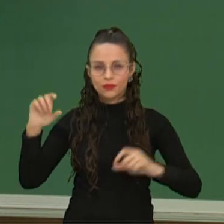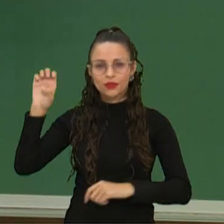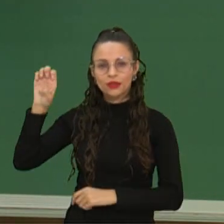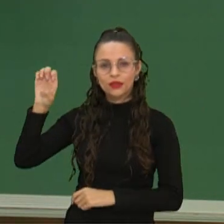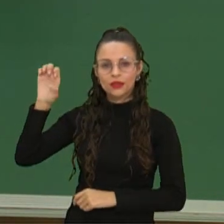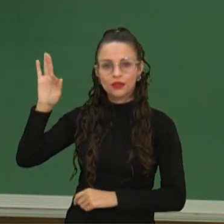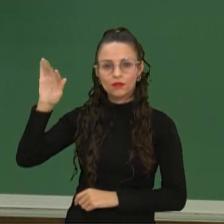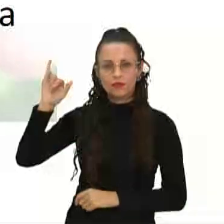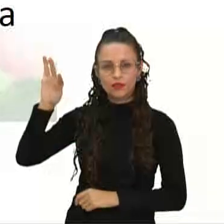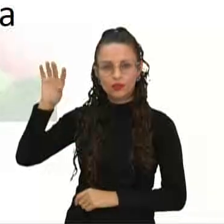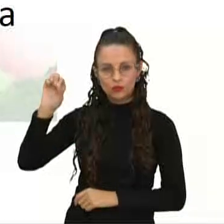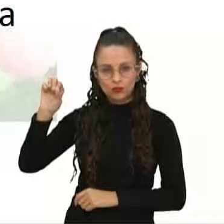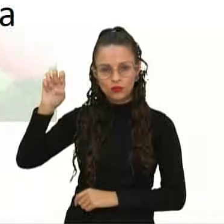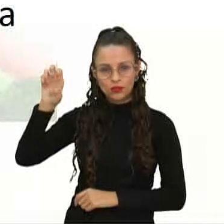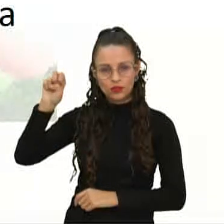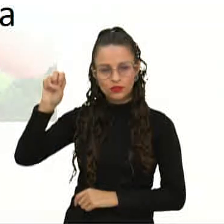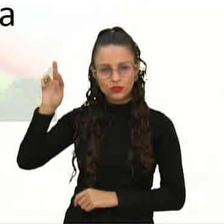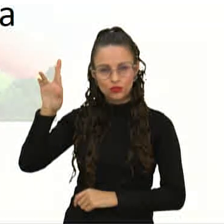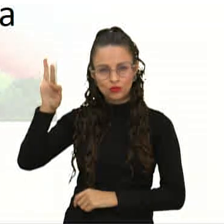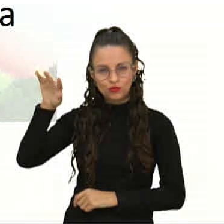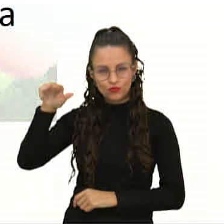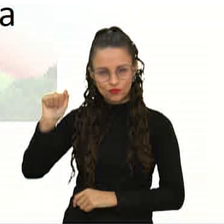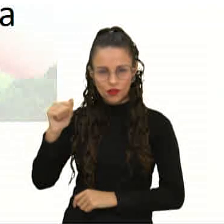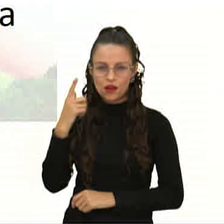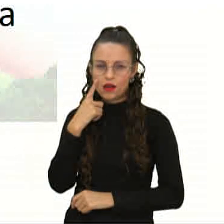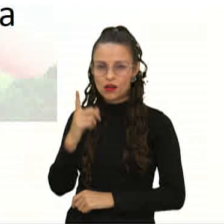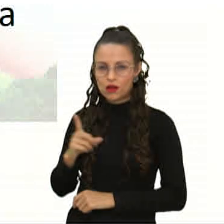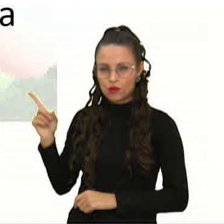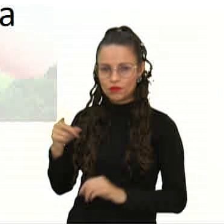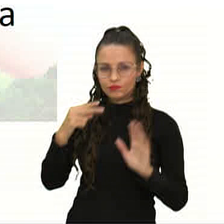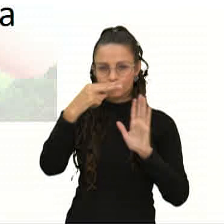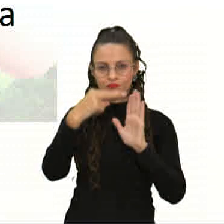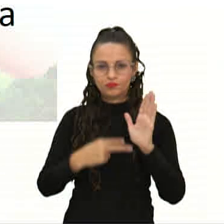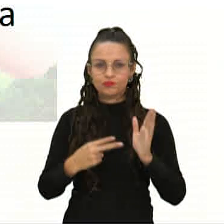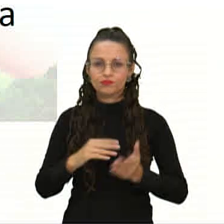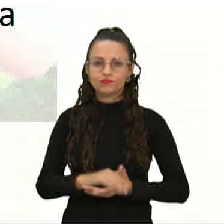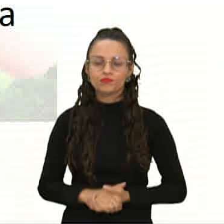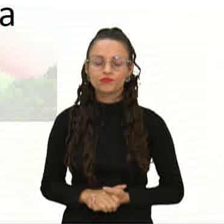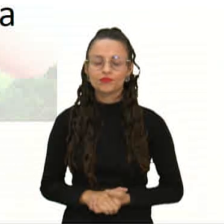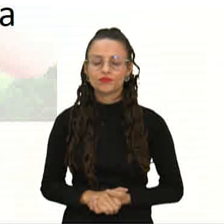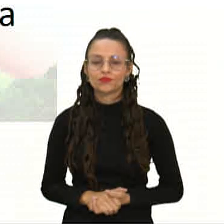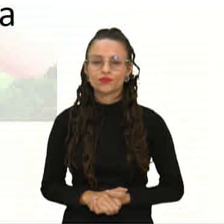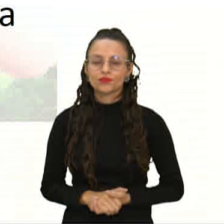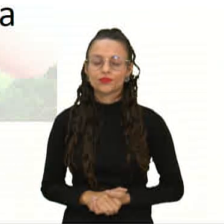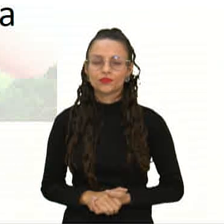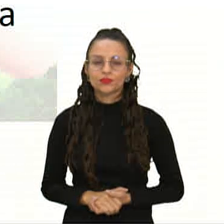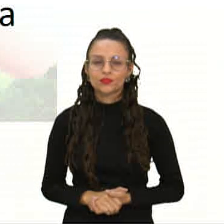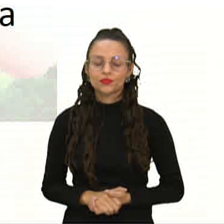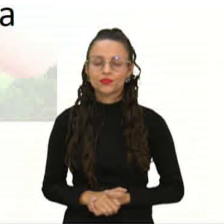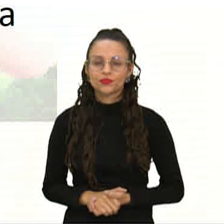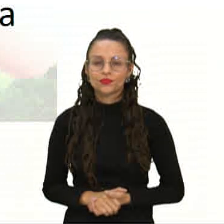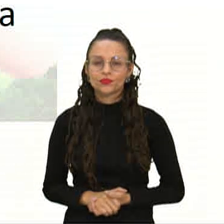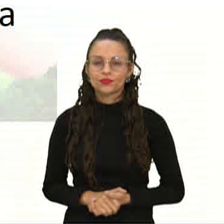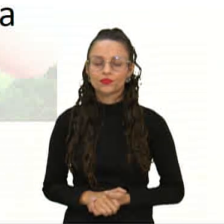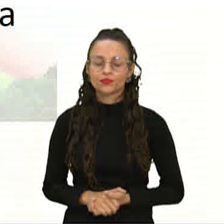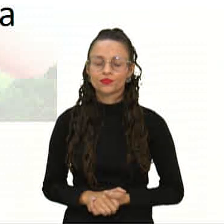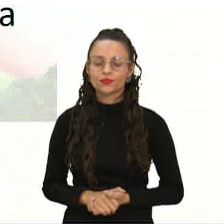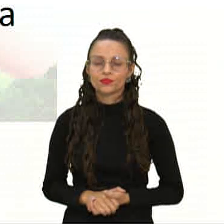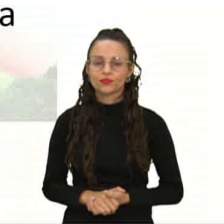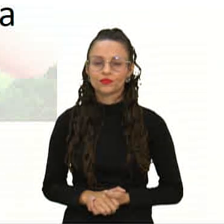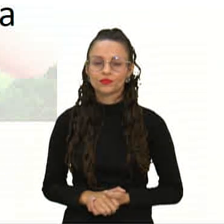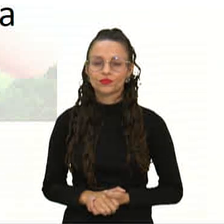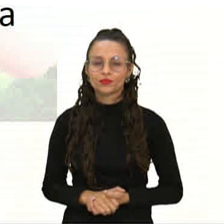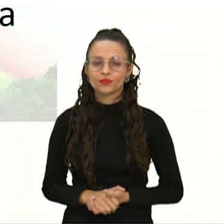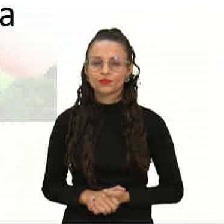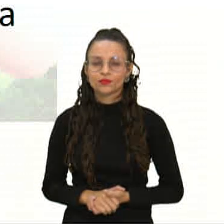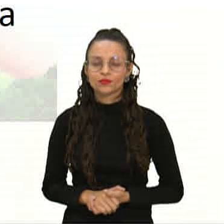bom? Que ele diz aqui, ó, the greenhouse effect is the process by which radiation from a planet's atmosphere warms